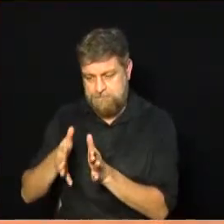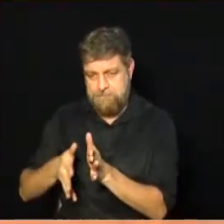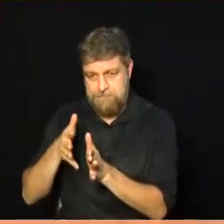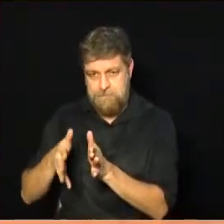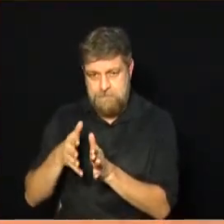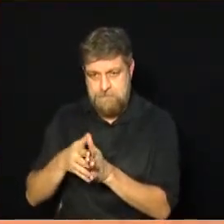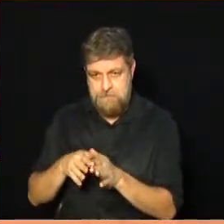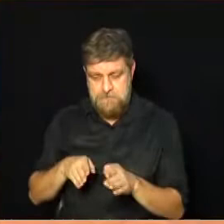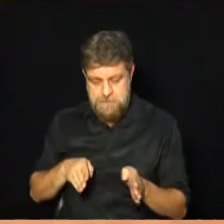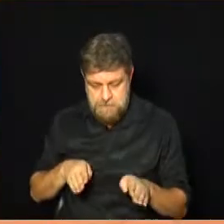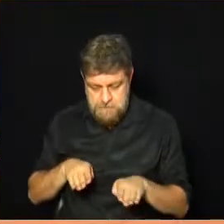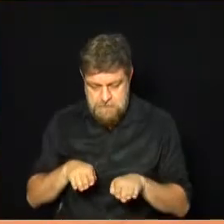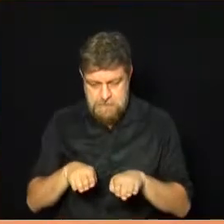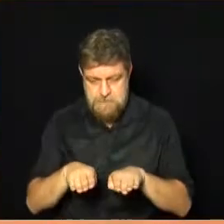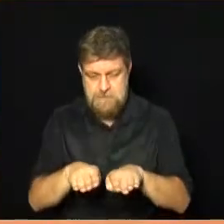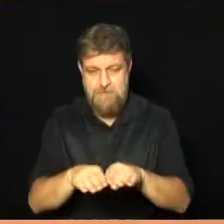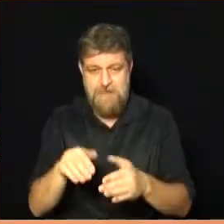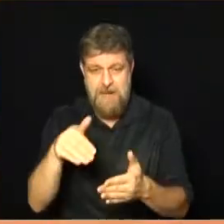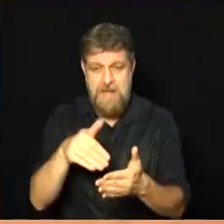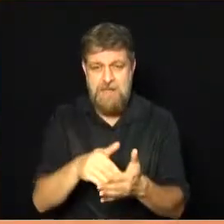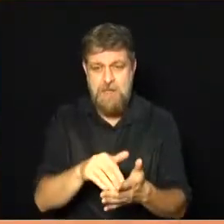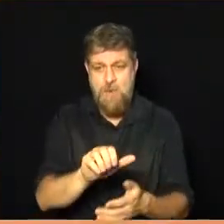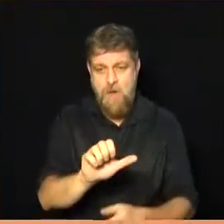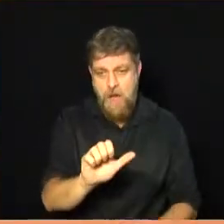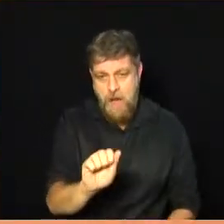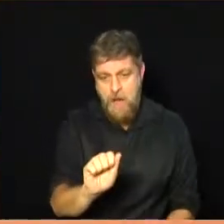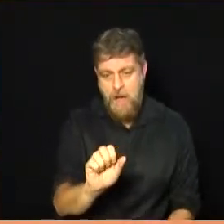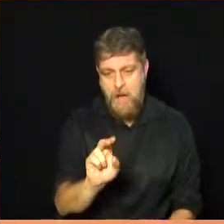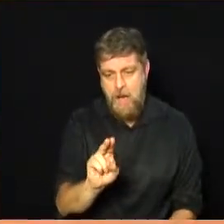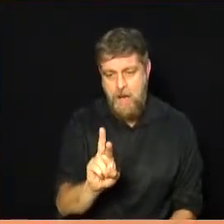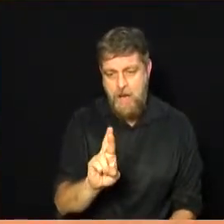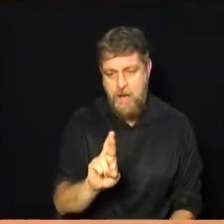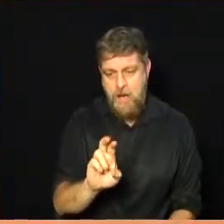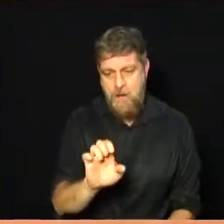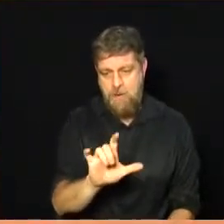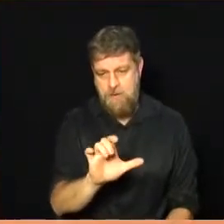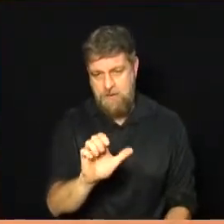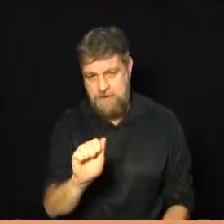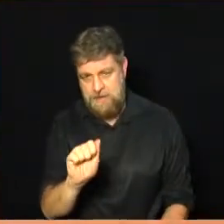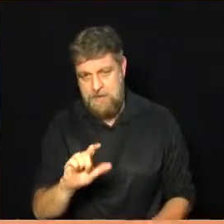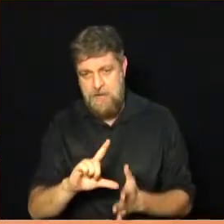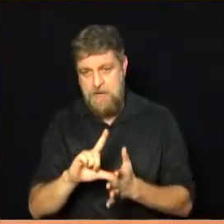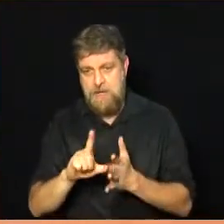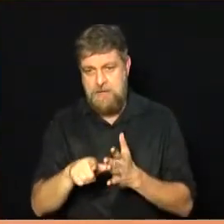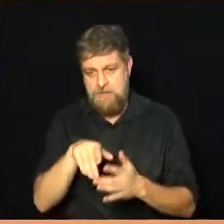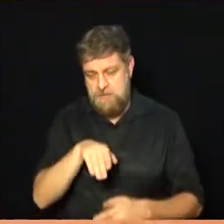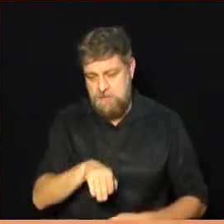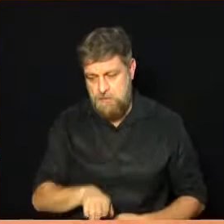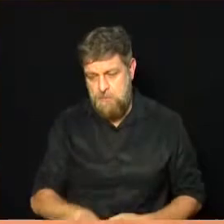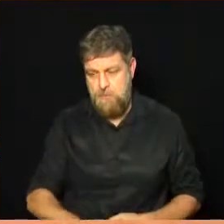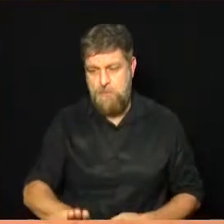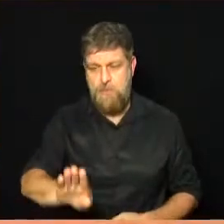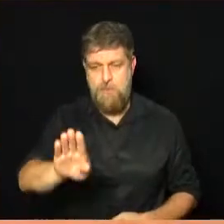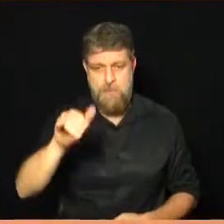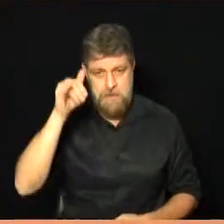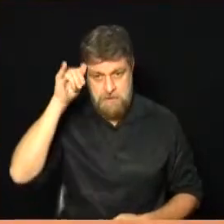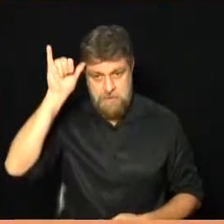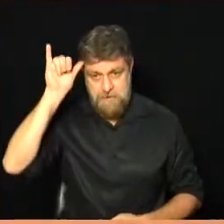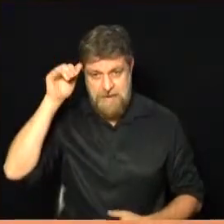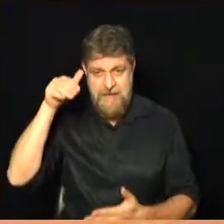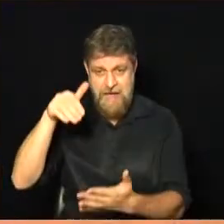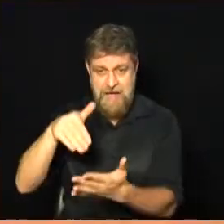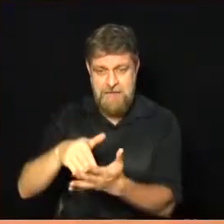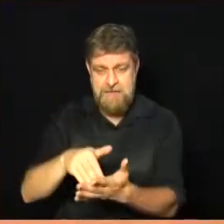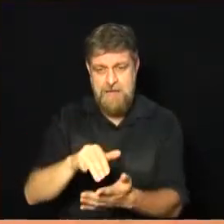trilhos, chegando à Estação Aurélia. A partir daí, seguirá pela Avenida John Boy Dunlop até o Terminal Itajaí. Lá